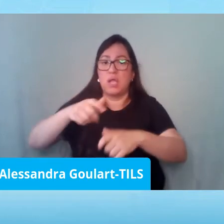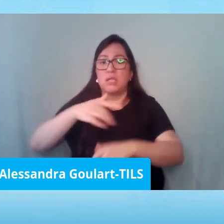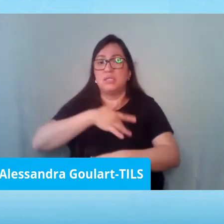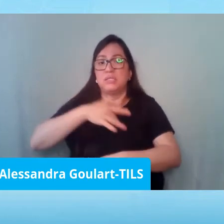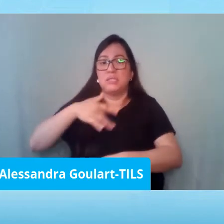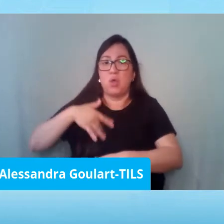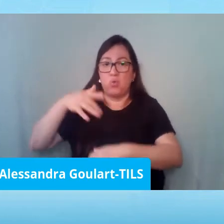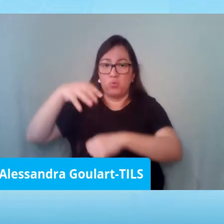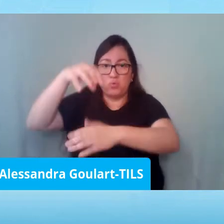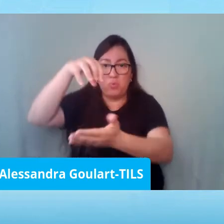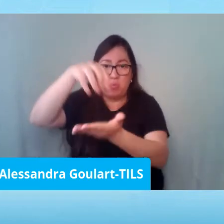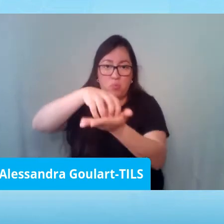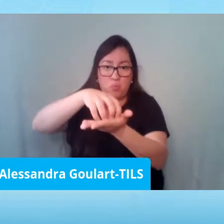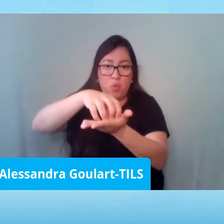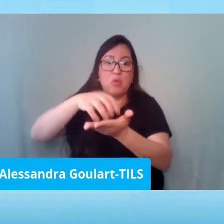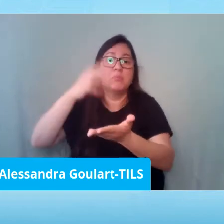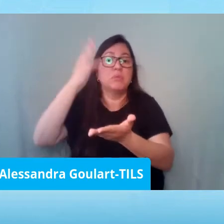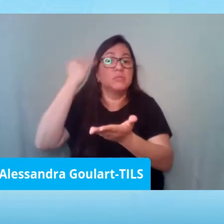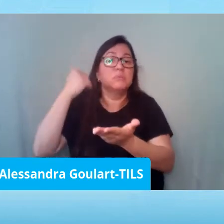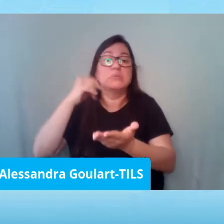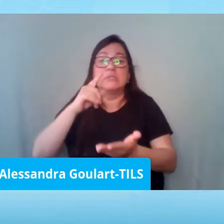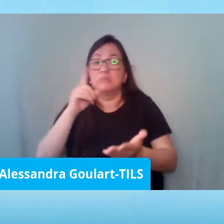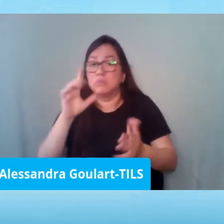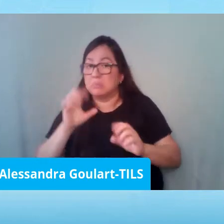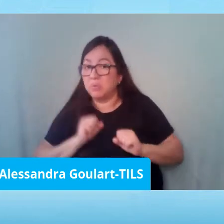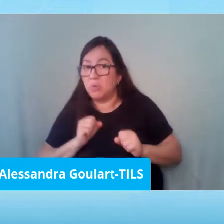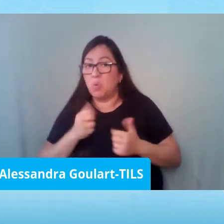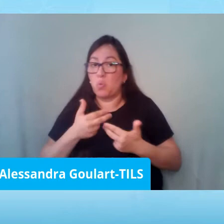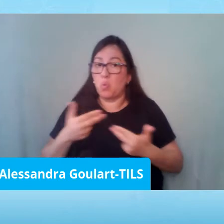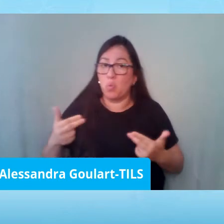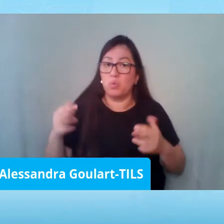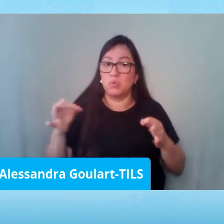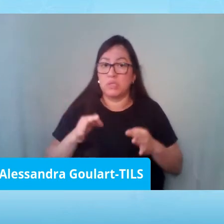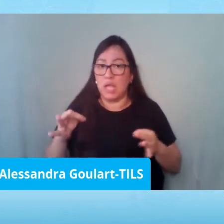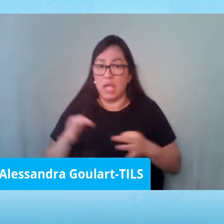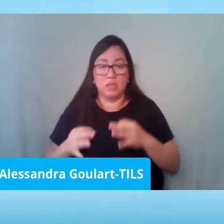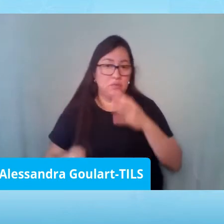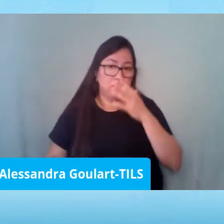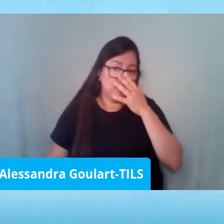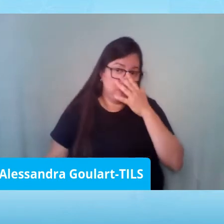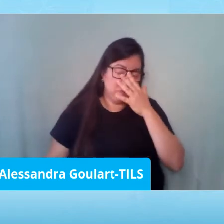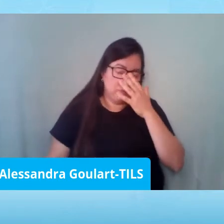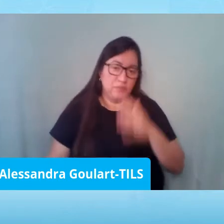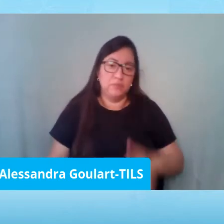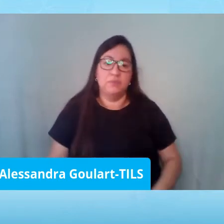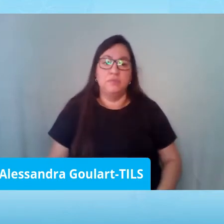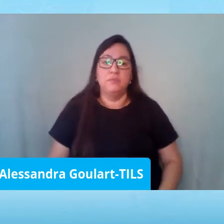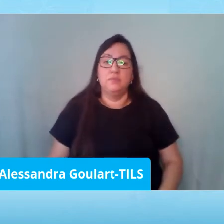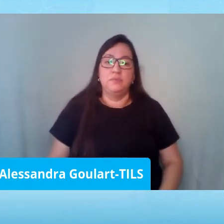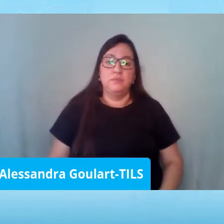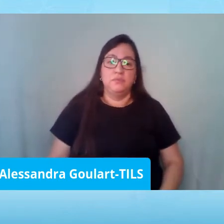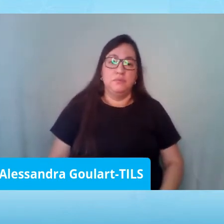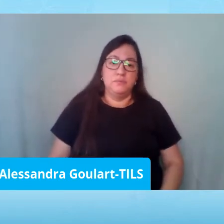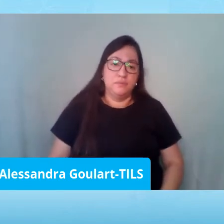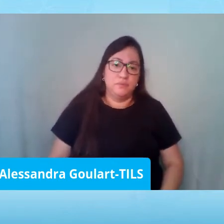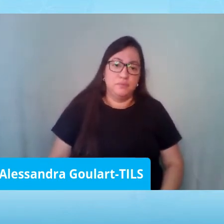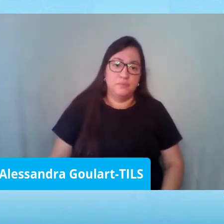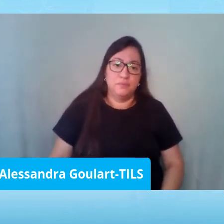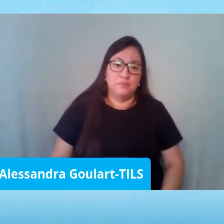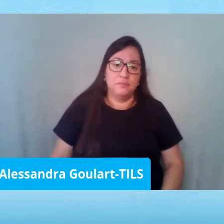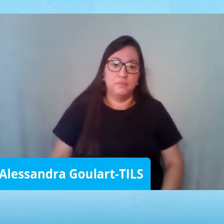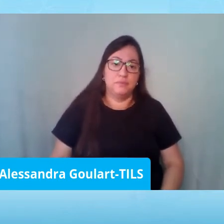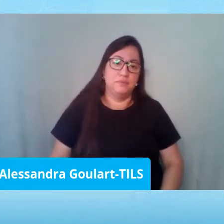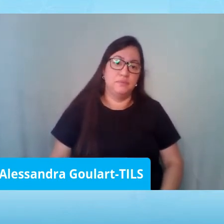perdi agora nas ações. E tem algo muito importante que foi o tema, né, que a gente fala bastante também, que é o rastreamento